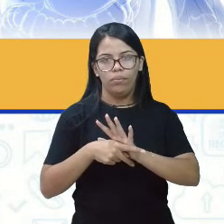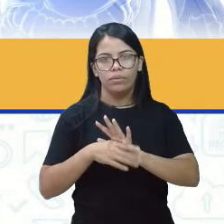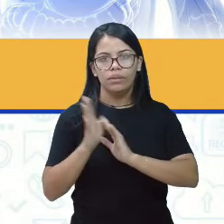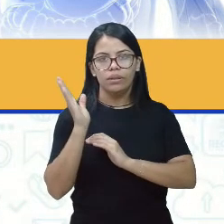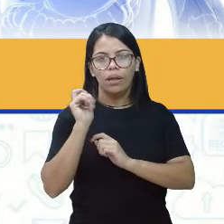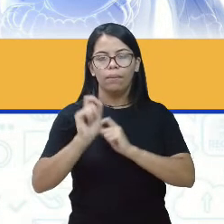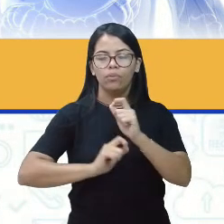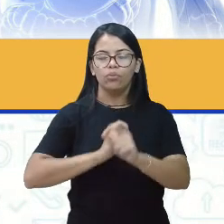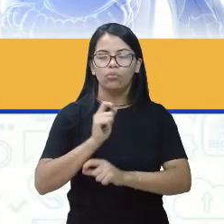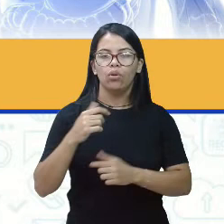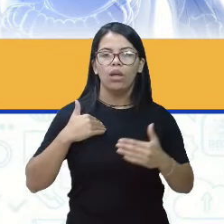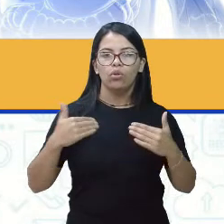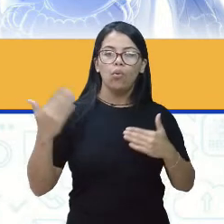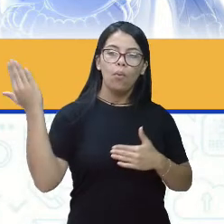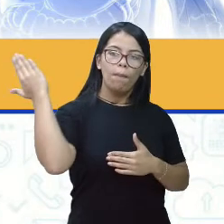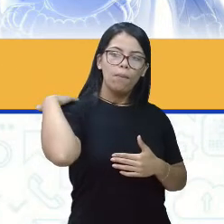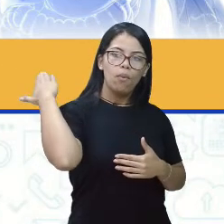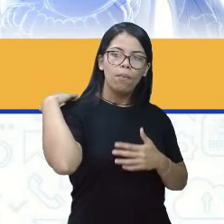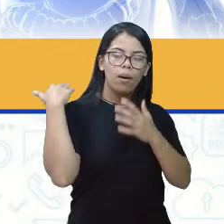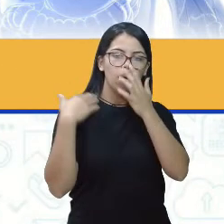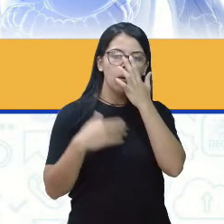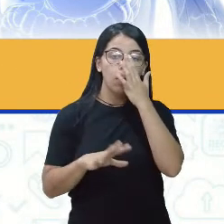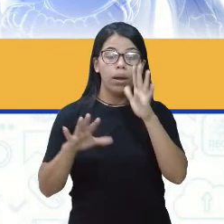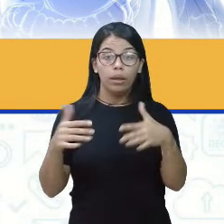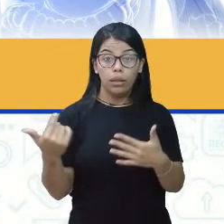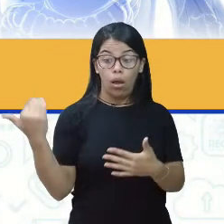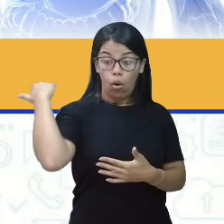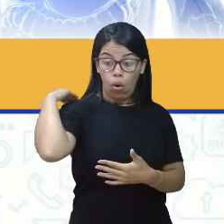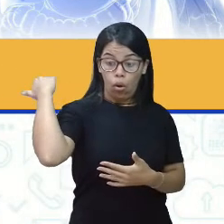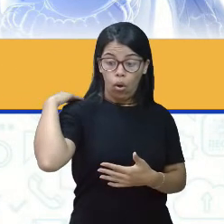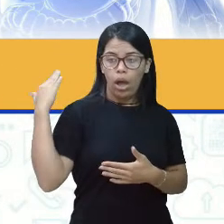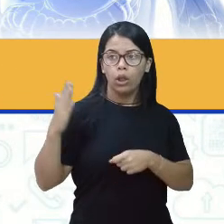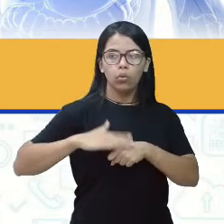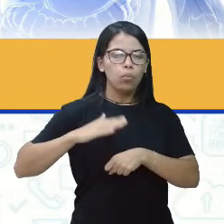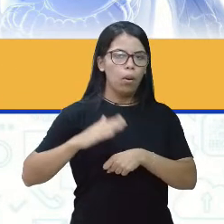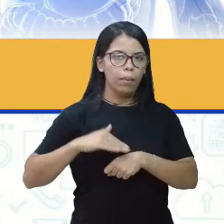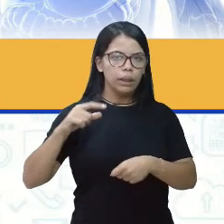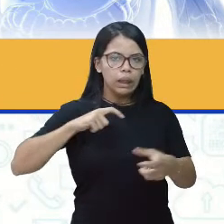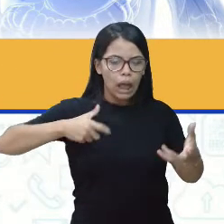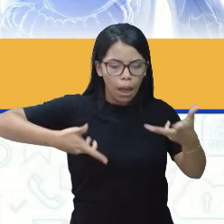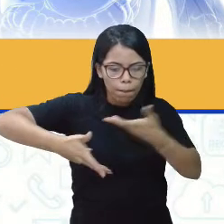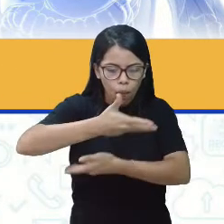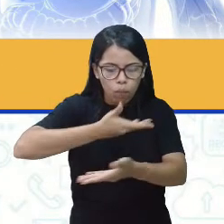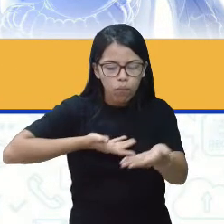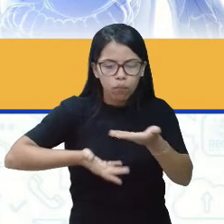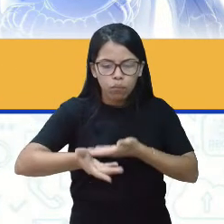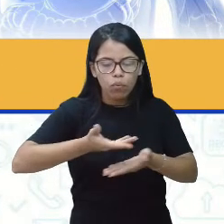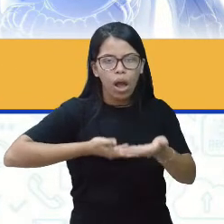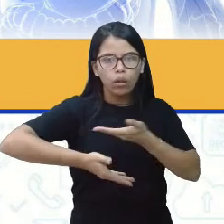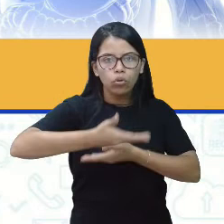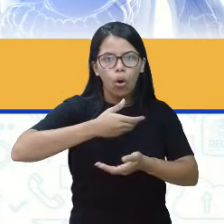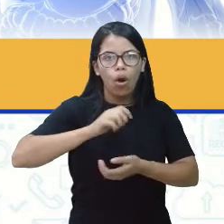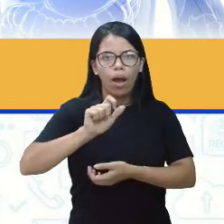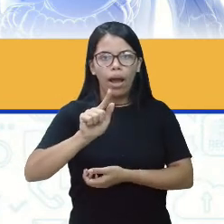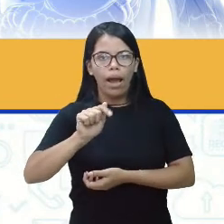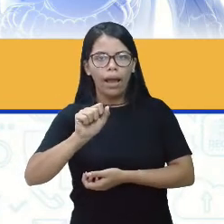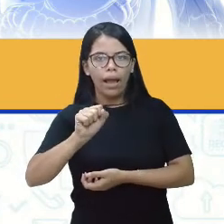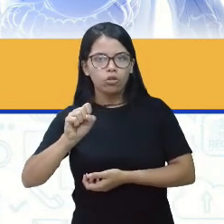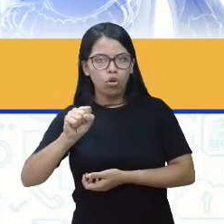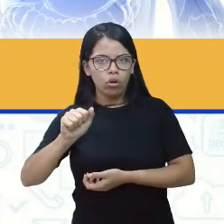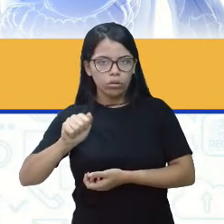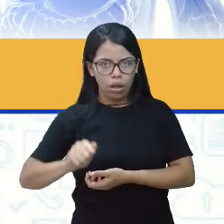a hematose, a troca gasosa propriamente dita. São pequenos sacos formados por uma parede